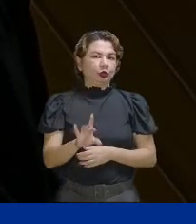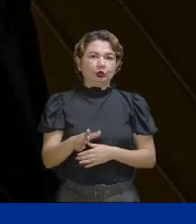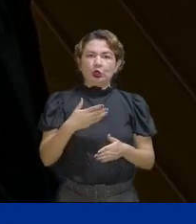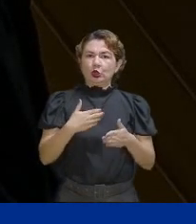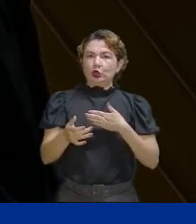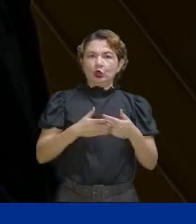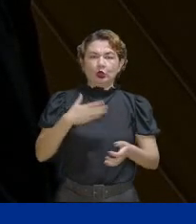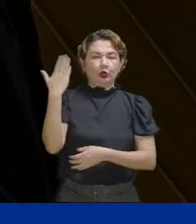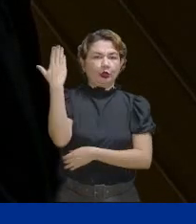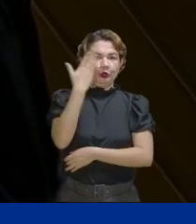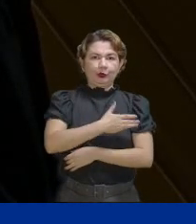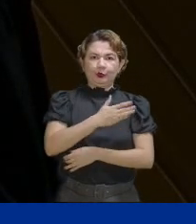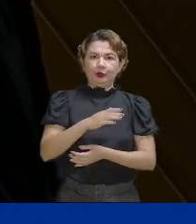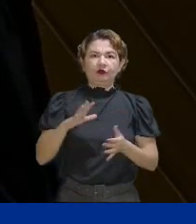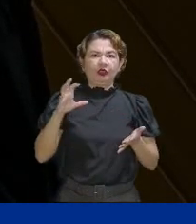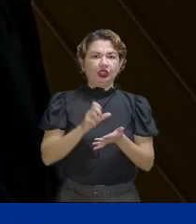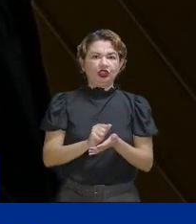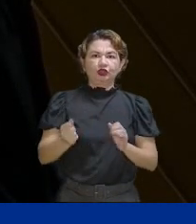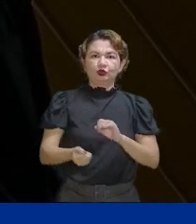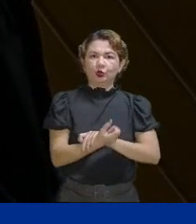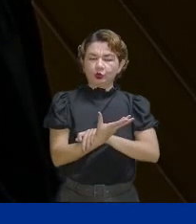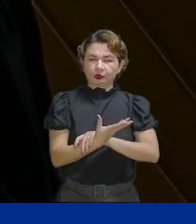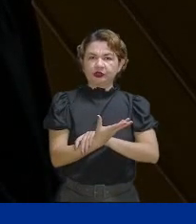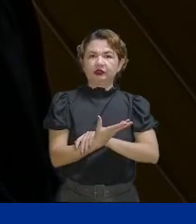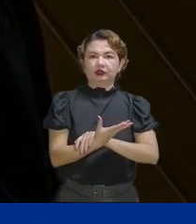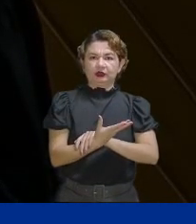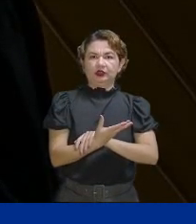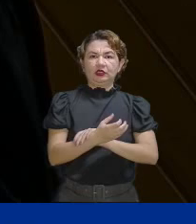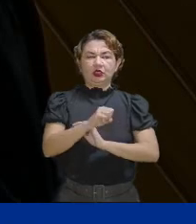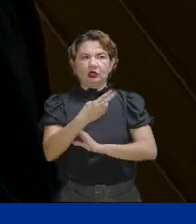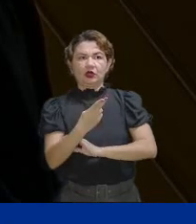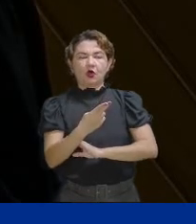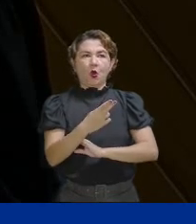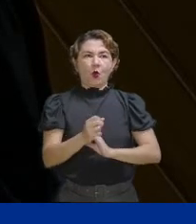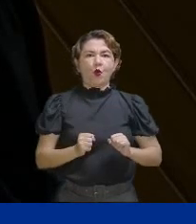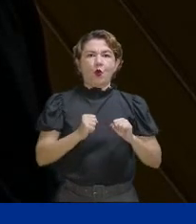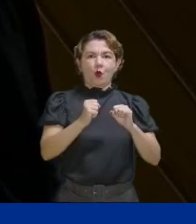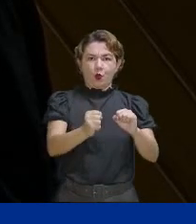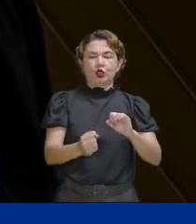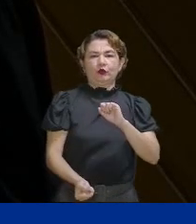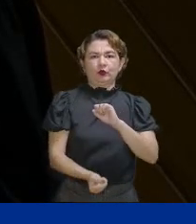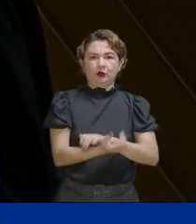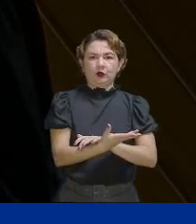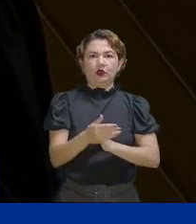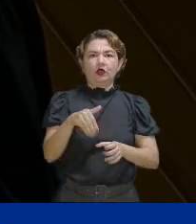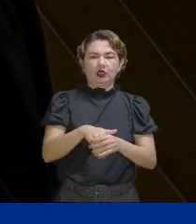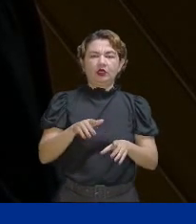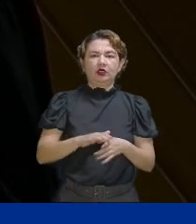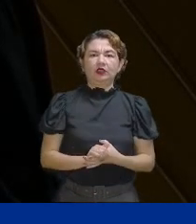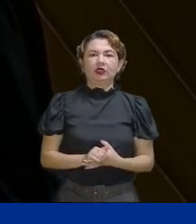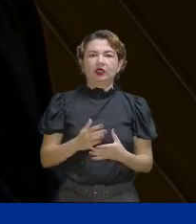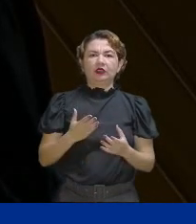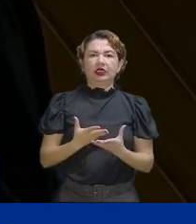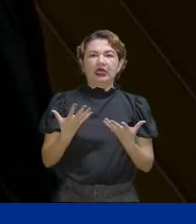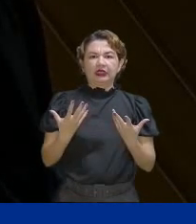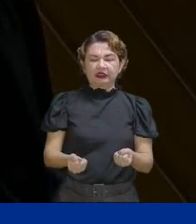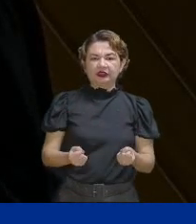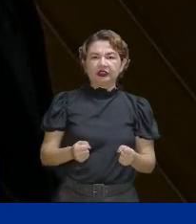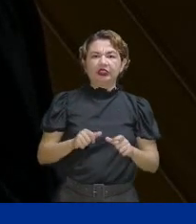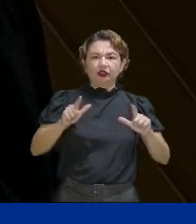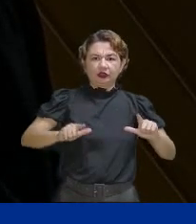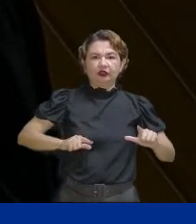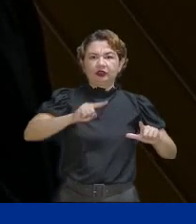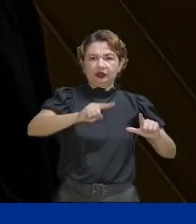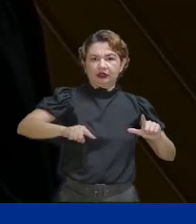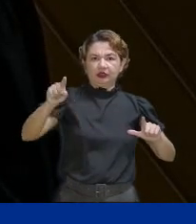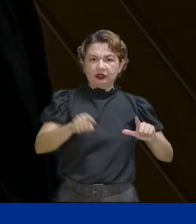qualquer prova ou qualquer indício de corrupção ou abuso de poder eleitoral para que seja deferida a cassação de